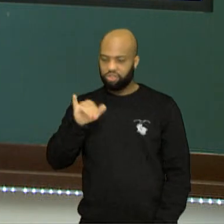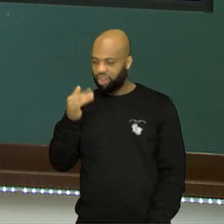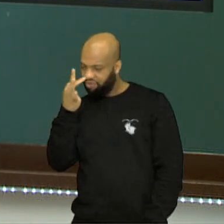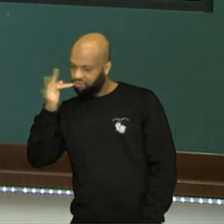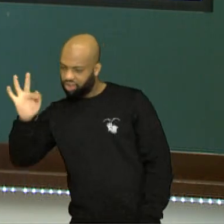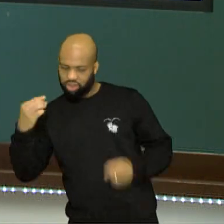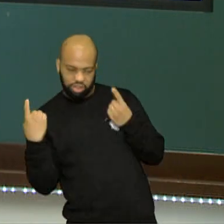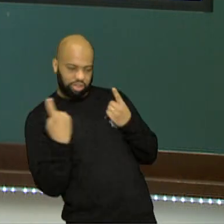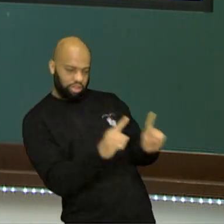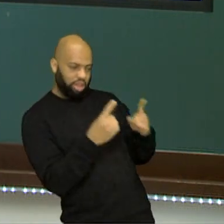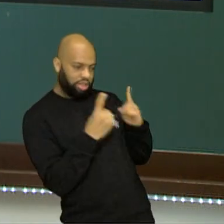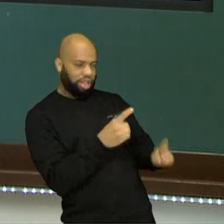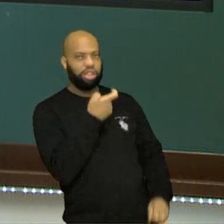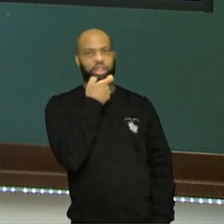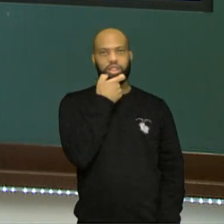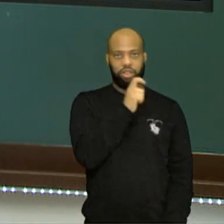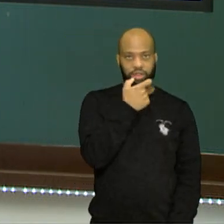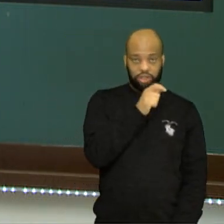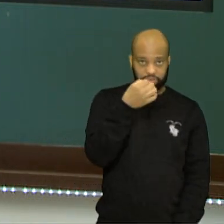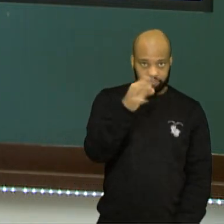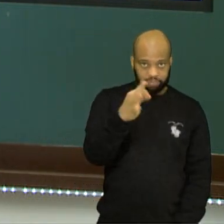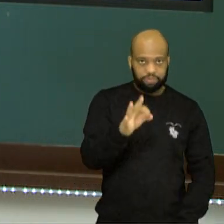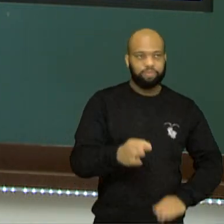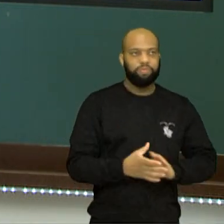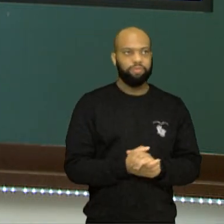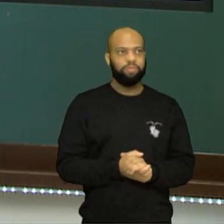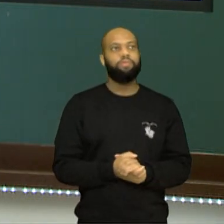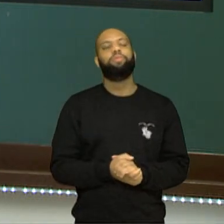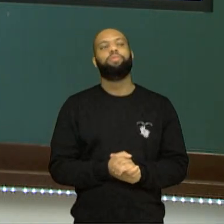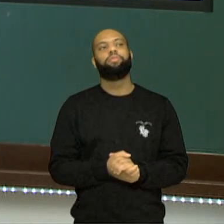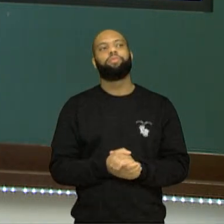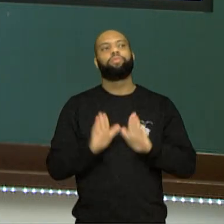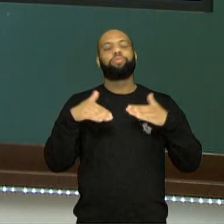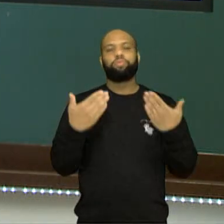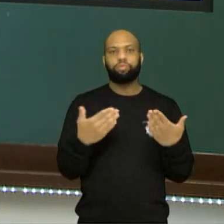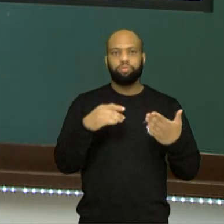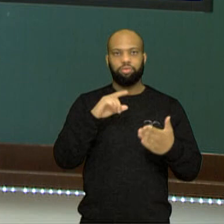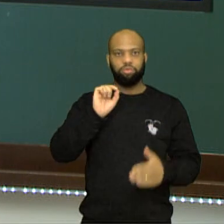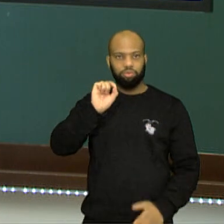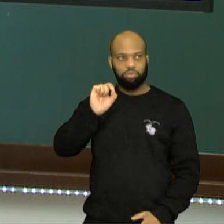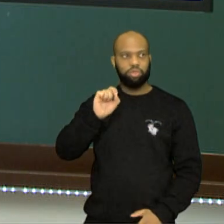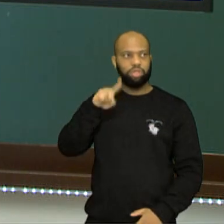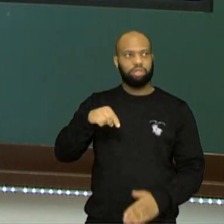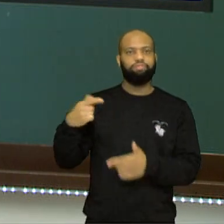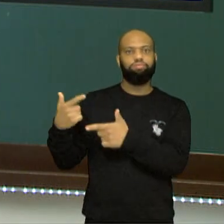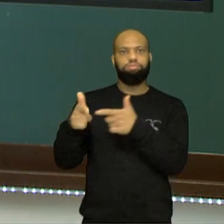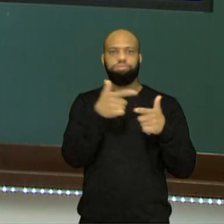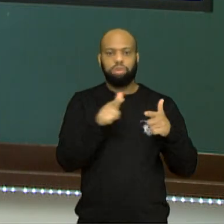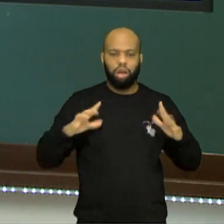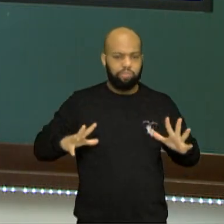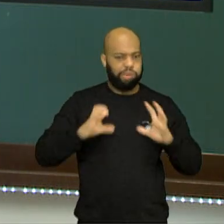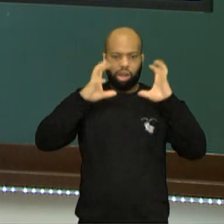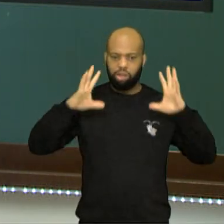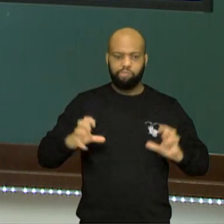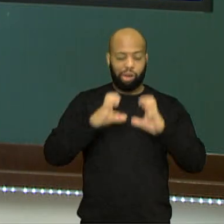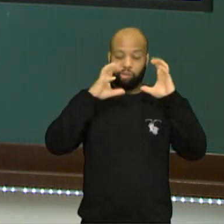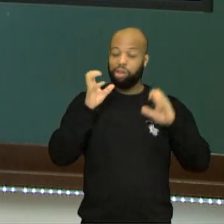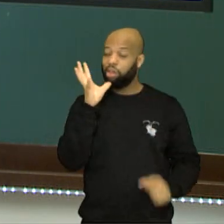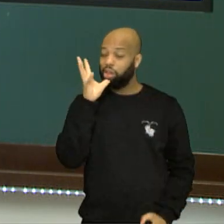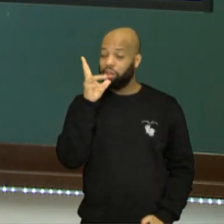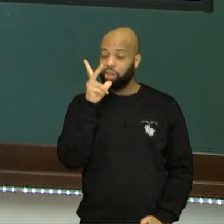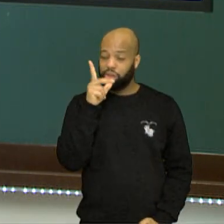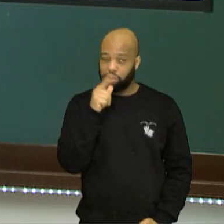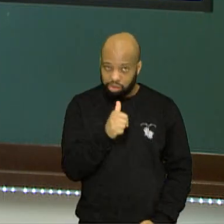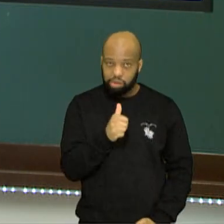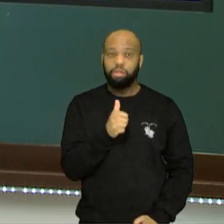franceses contra os ingleses, tá, pessoal? E foi um conflito extremamente longo e vai ser danoso